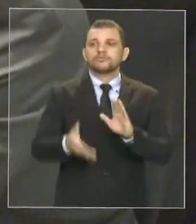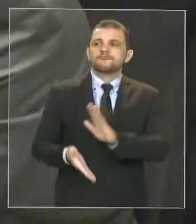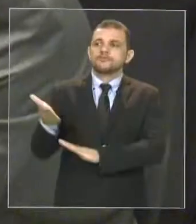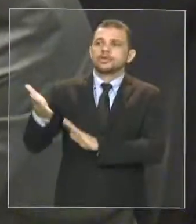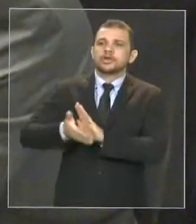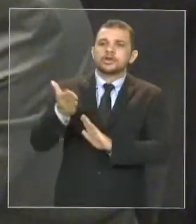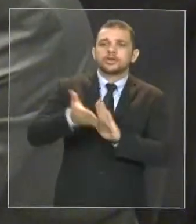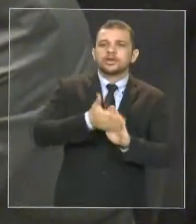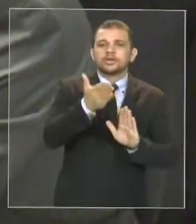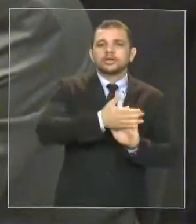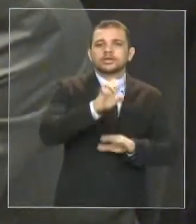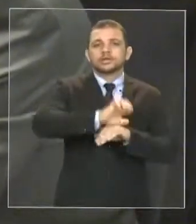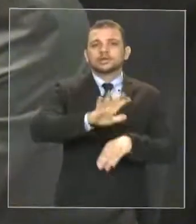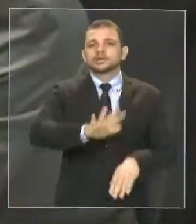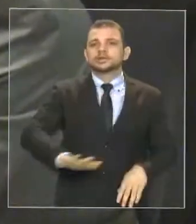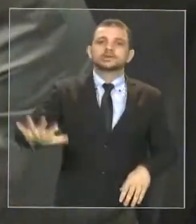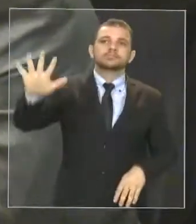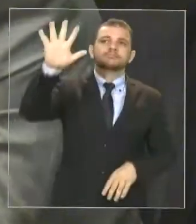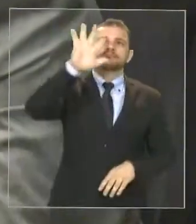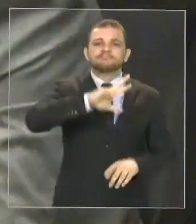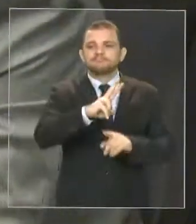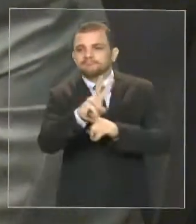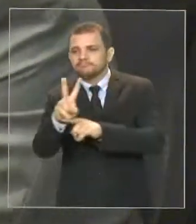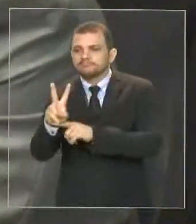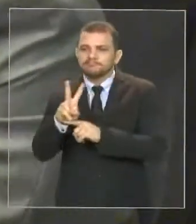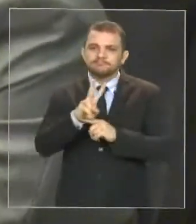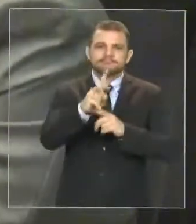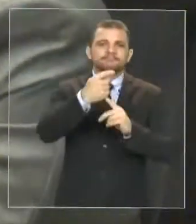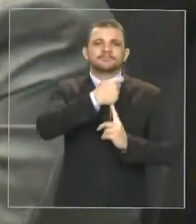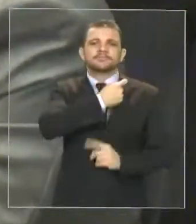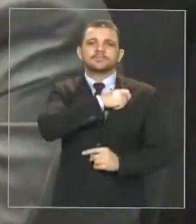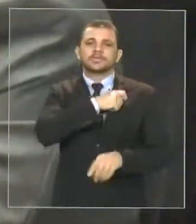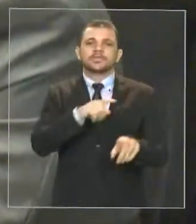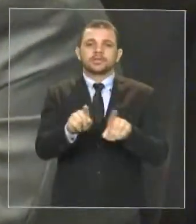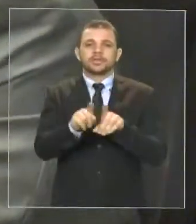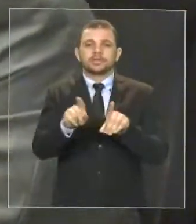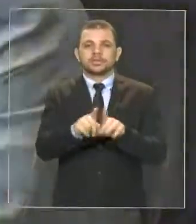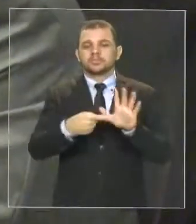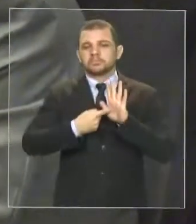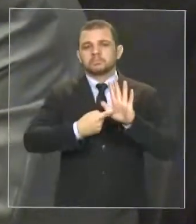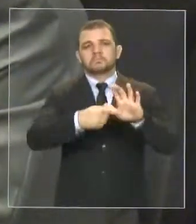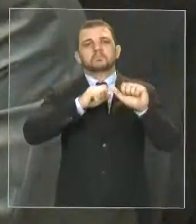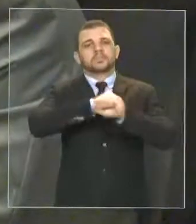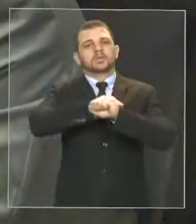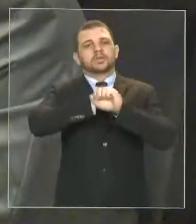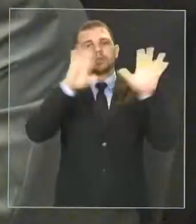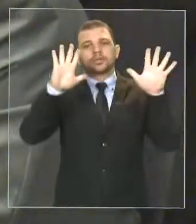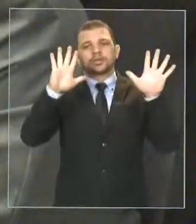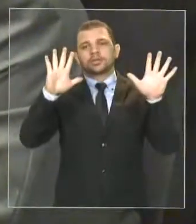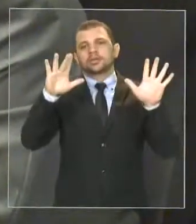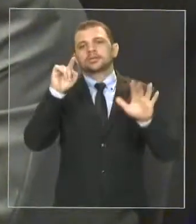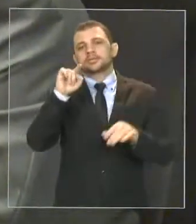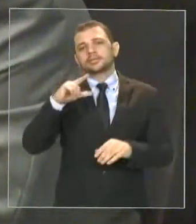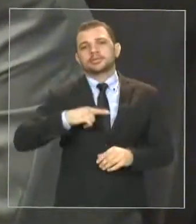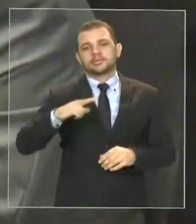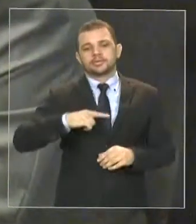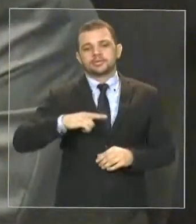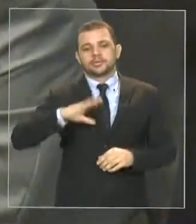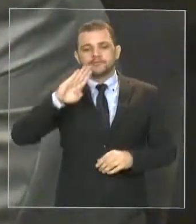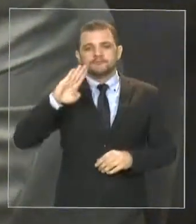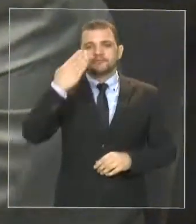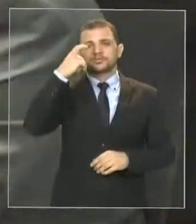como fiscalizador e desmontar toda essa farsa, essa mentira do governo do Estado do